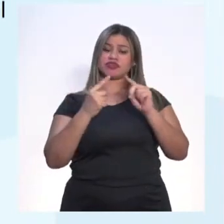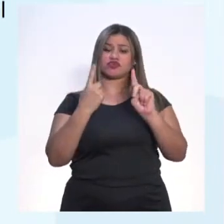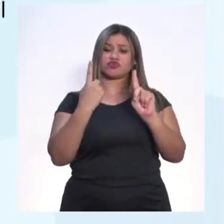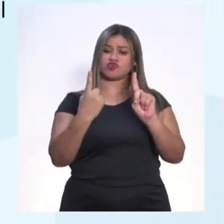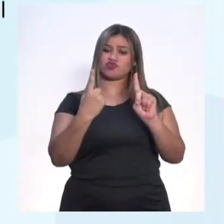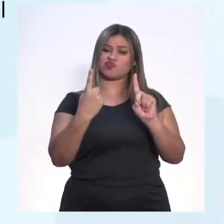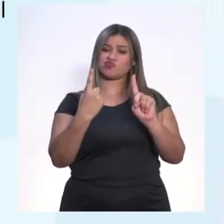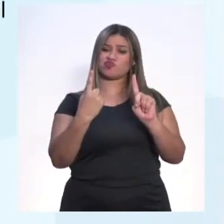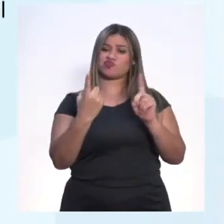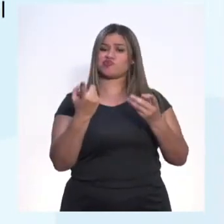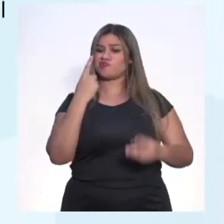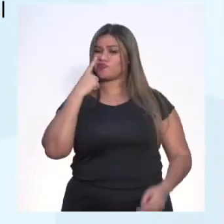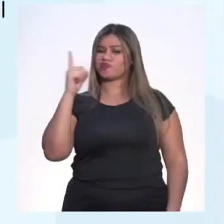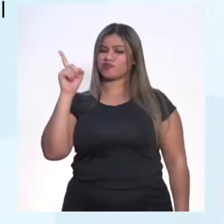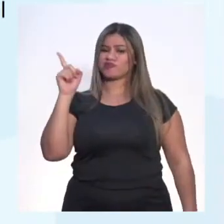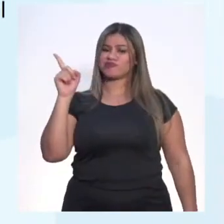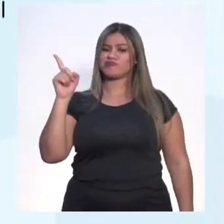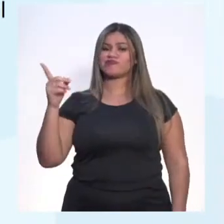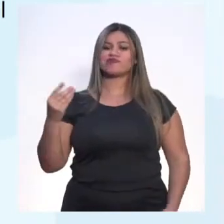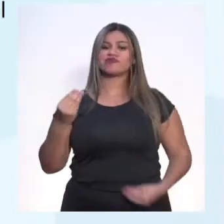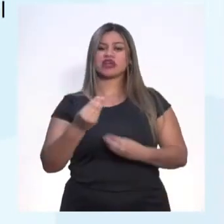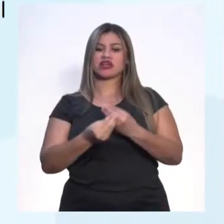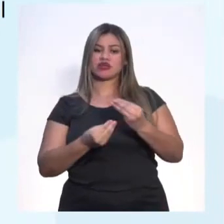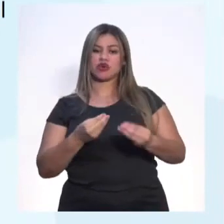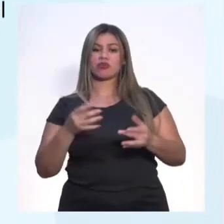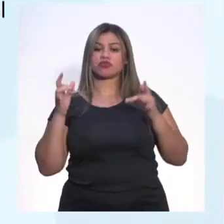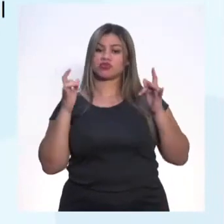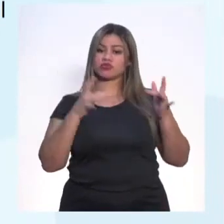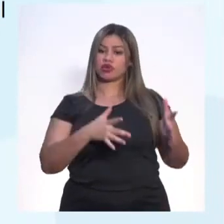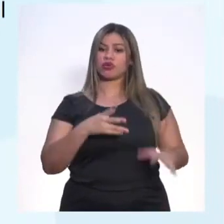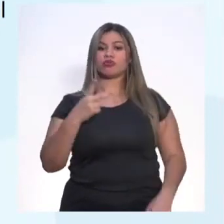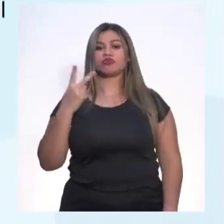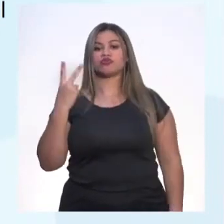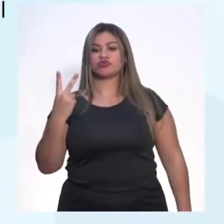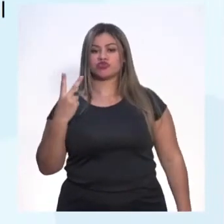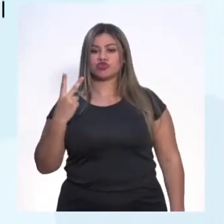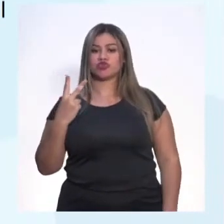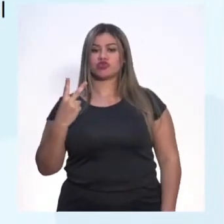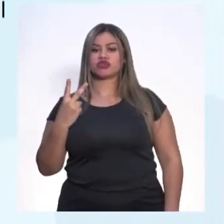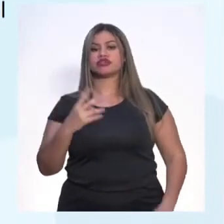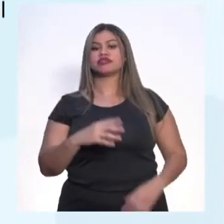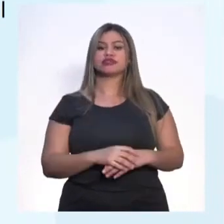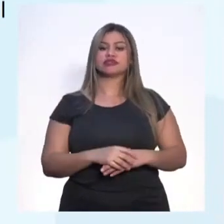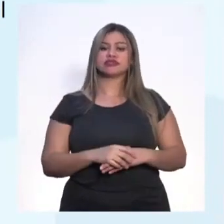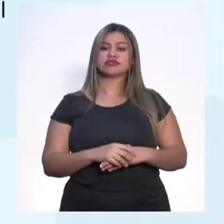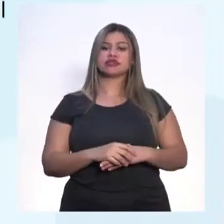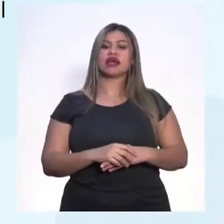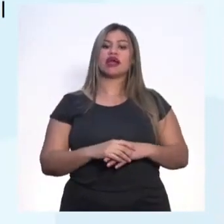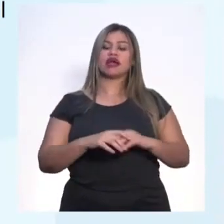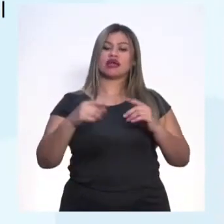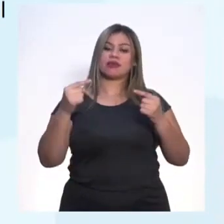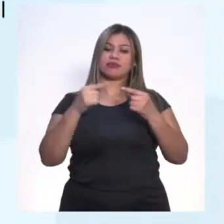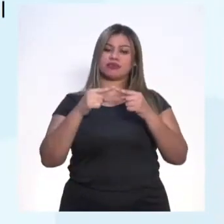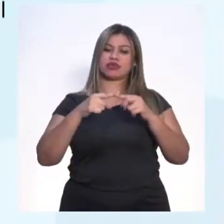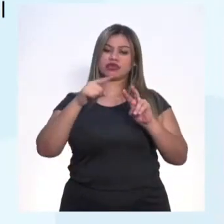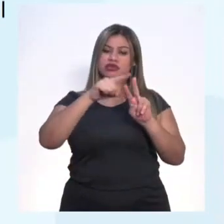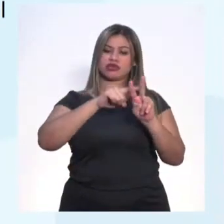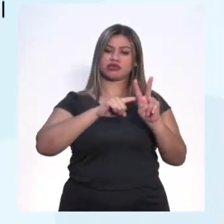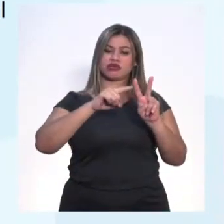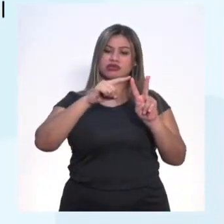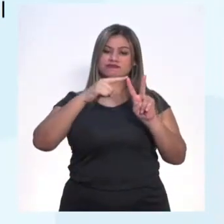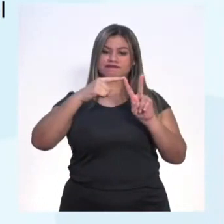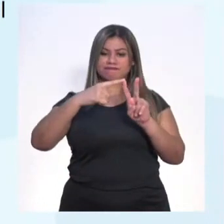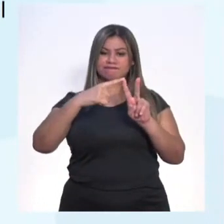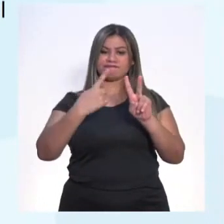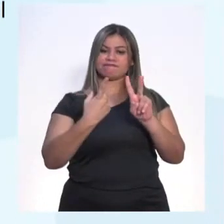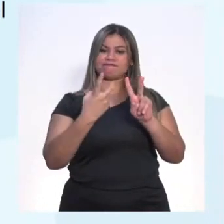simplificar. Então, aqui vai sobrar o 2 e aqui vai sobrar a raiz cúbica de